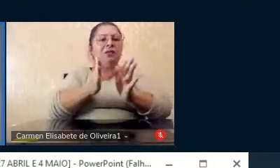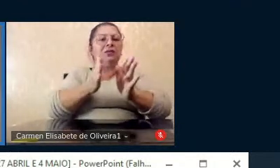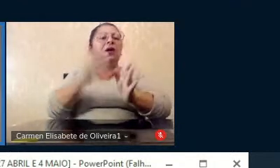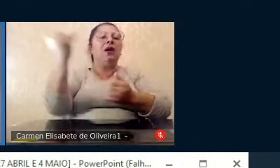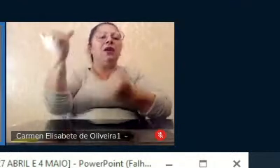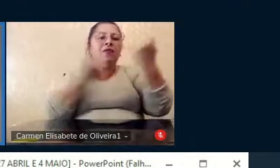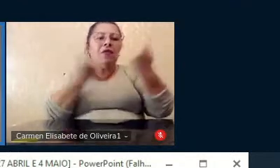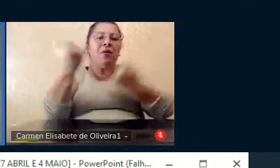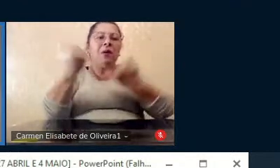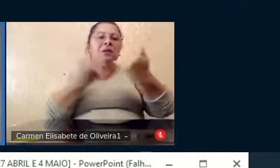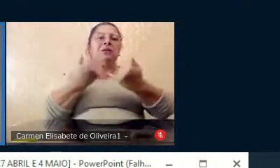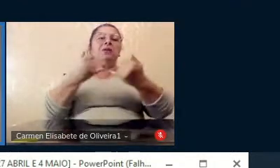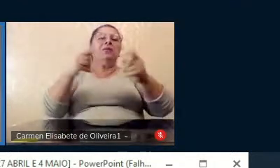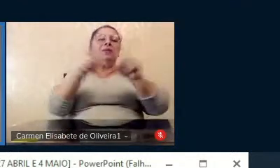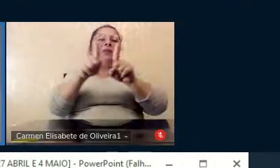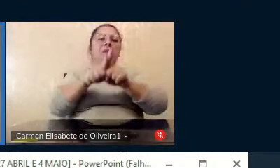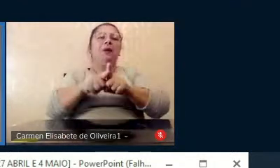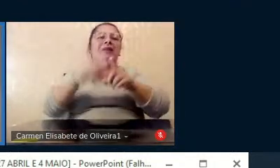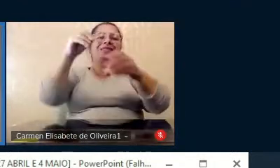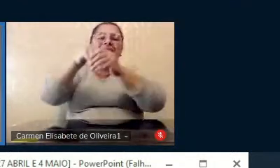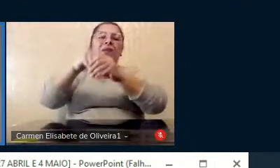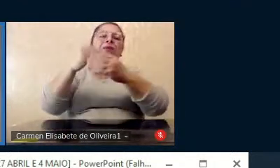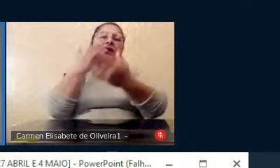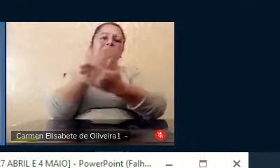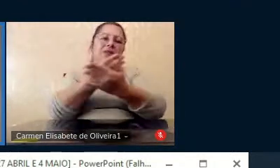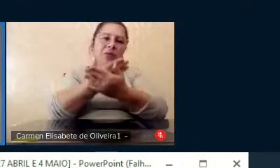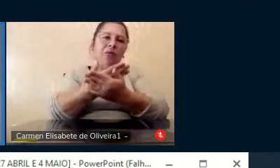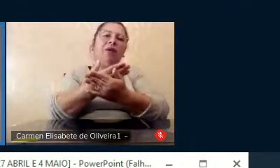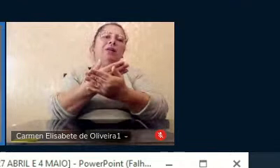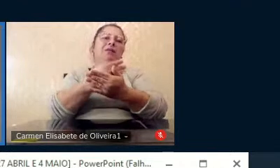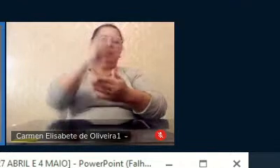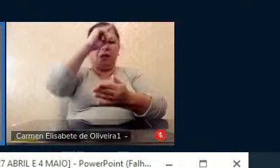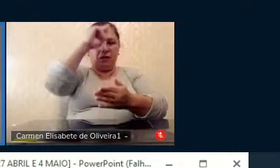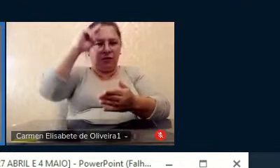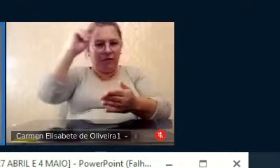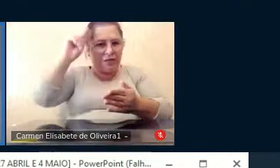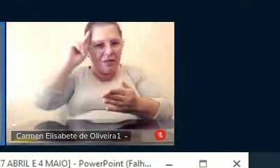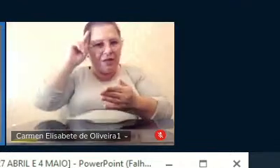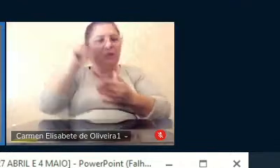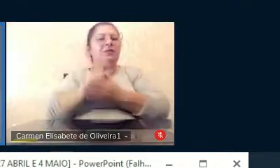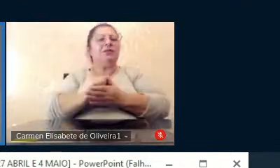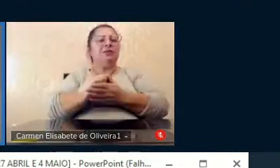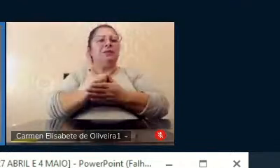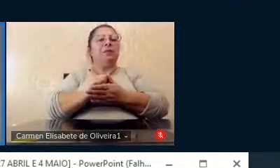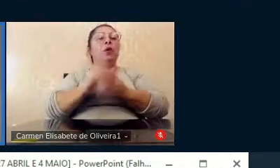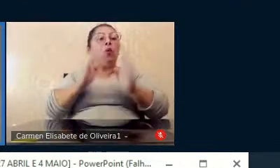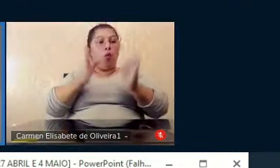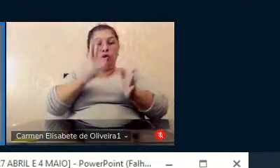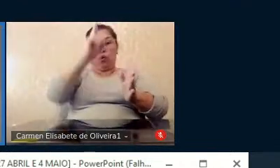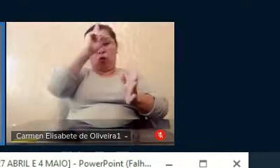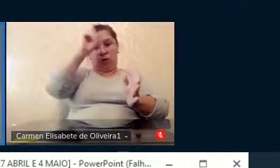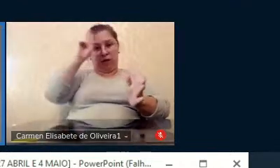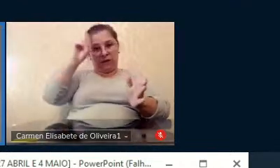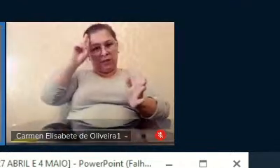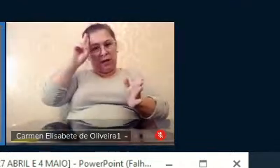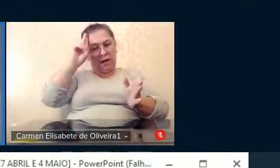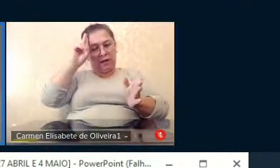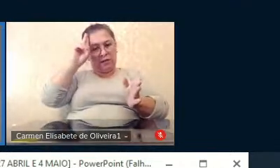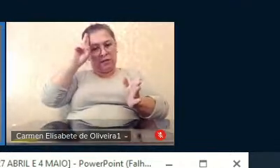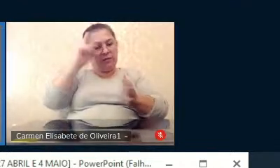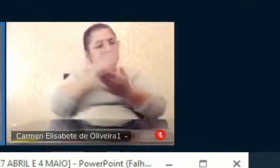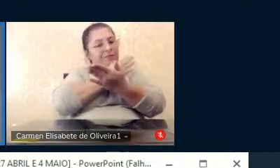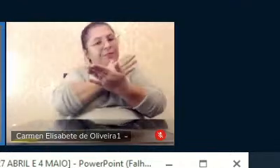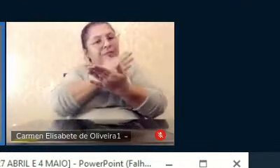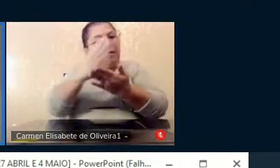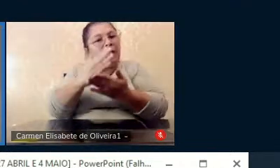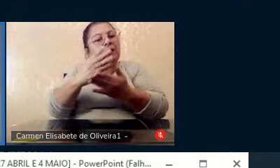e principalmente dentro das escolas, das universidades também. As universidades, então, a partir